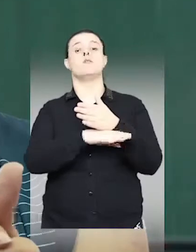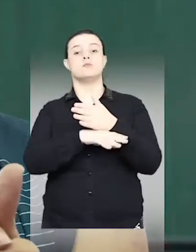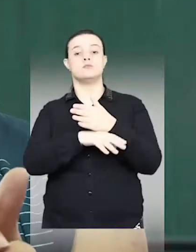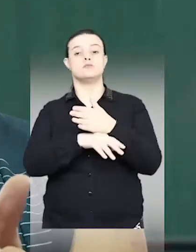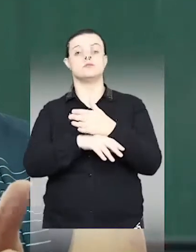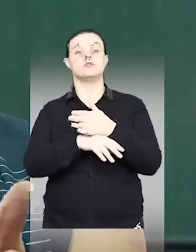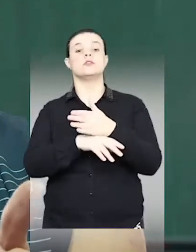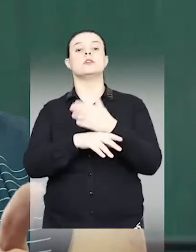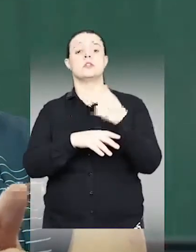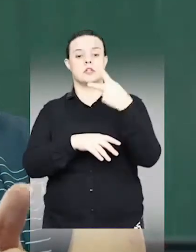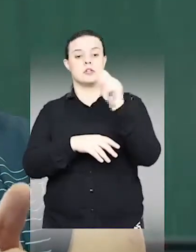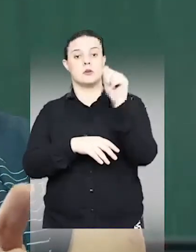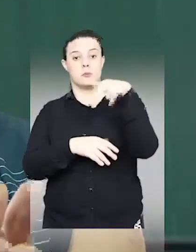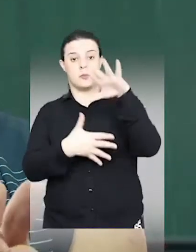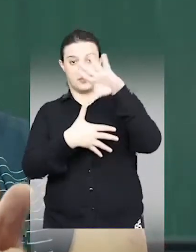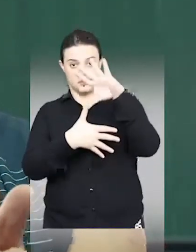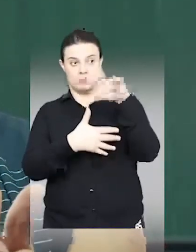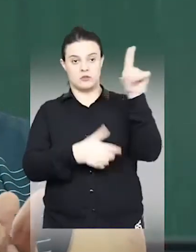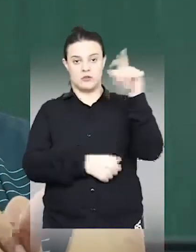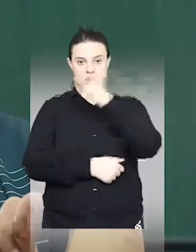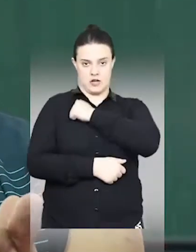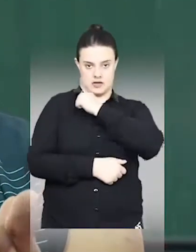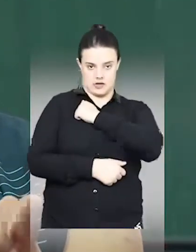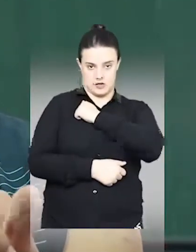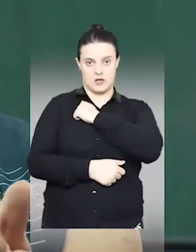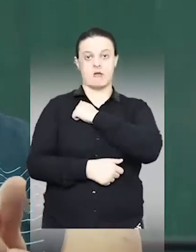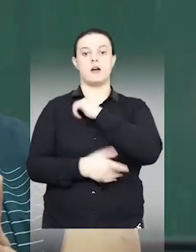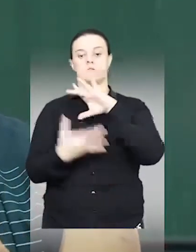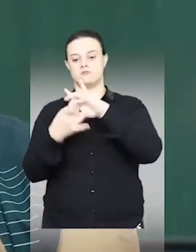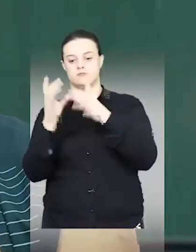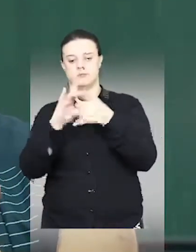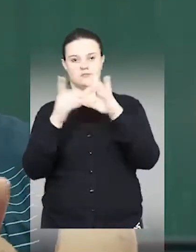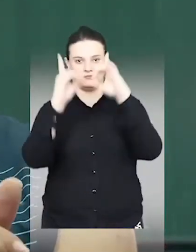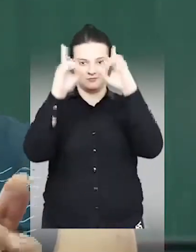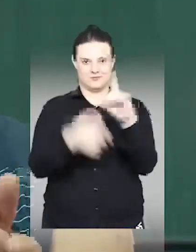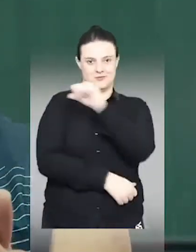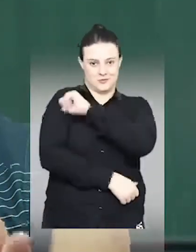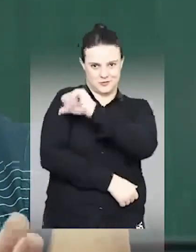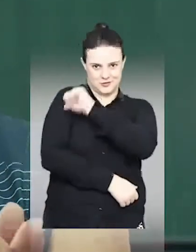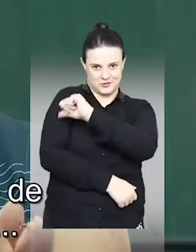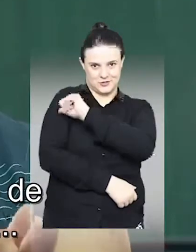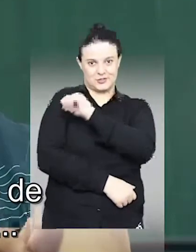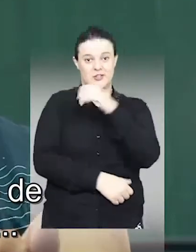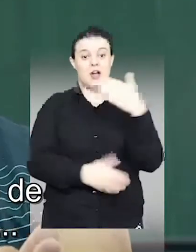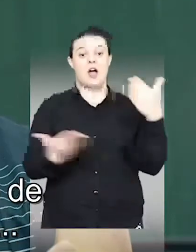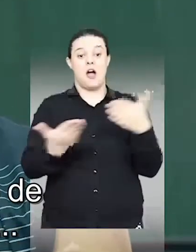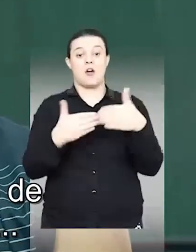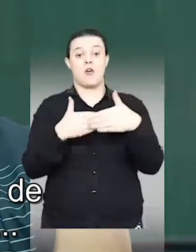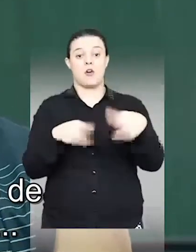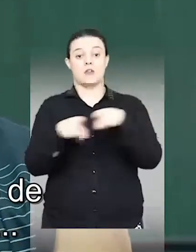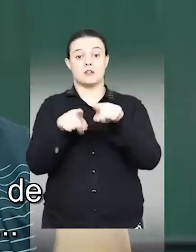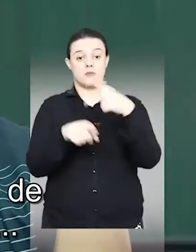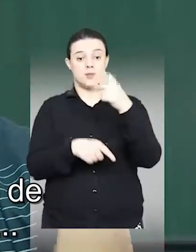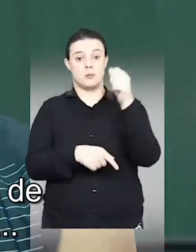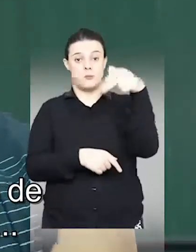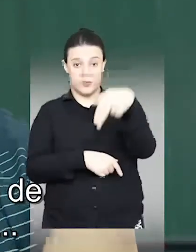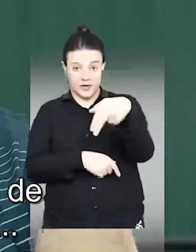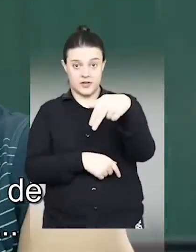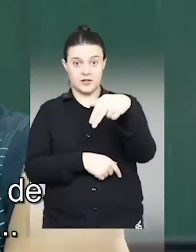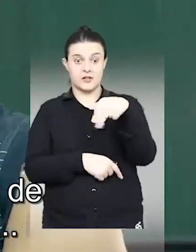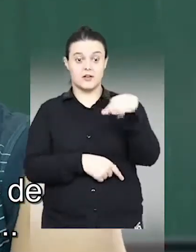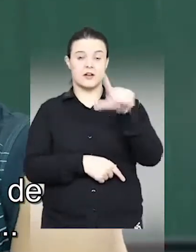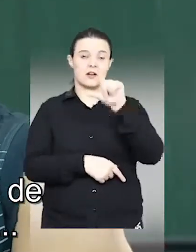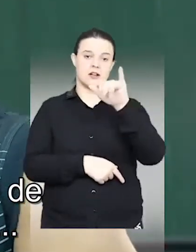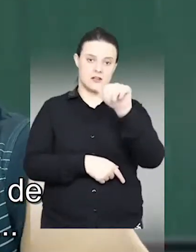em Pan-Americano de Toronto, na Paralimpíada do Rio, no Pan-Americano agora também, para